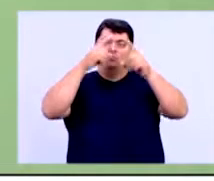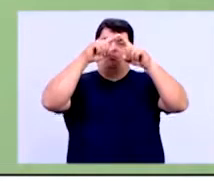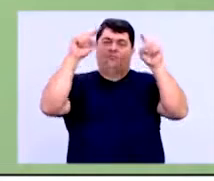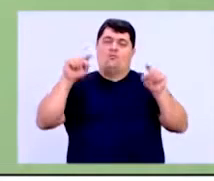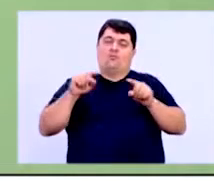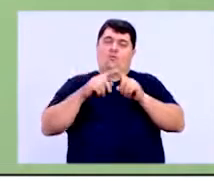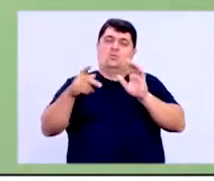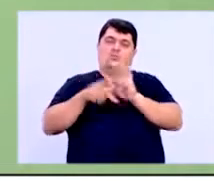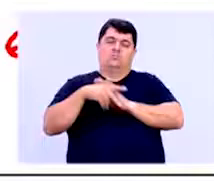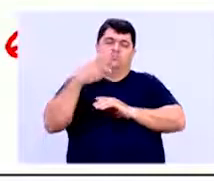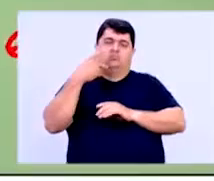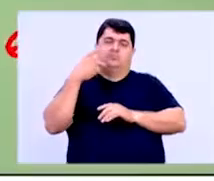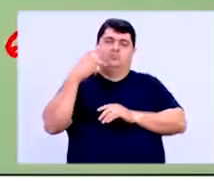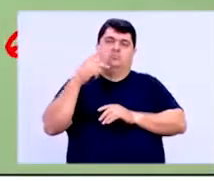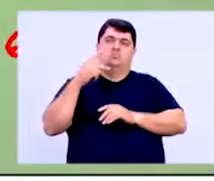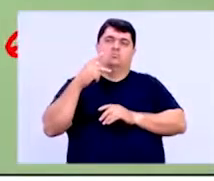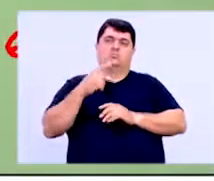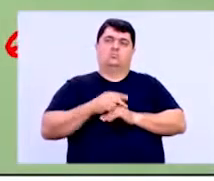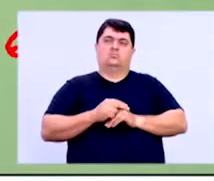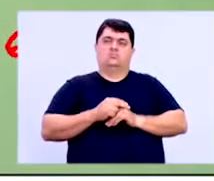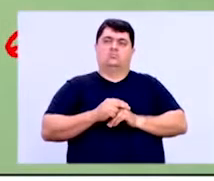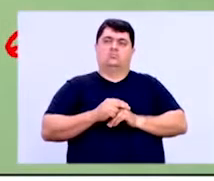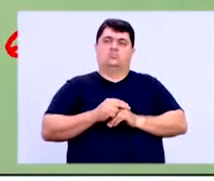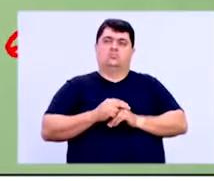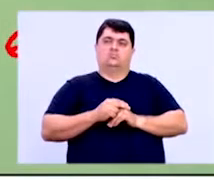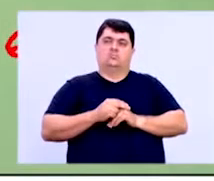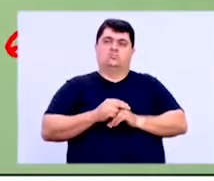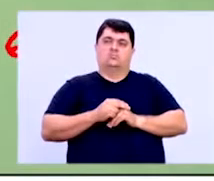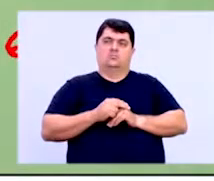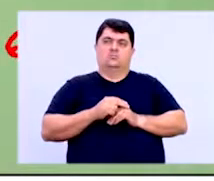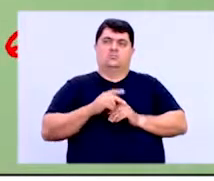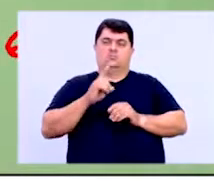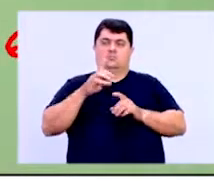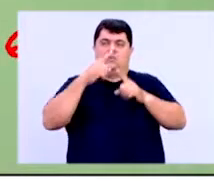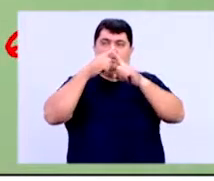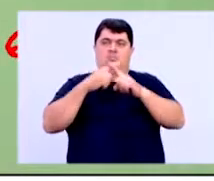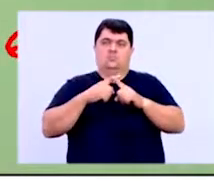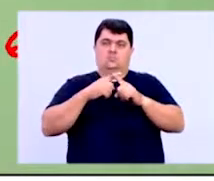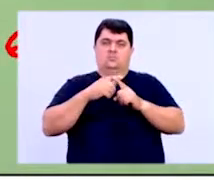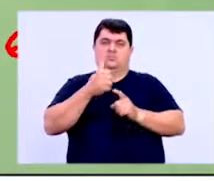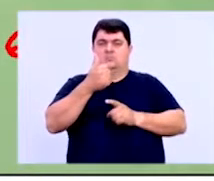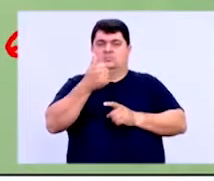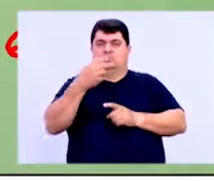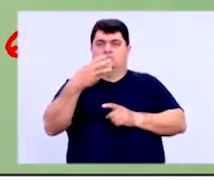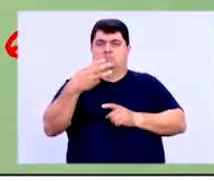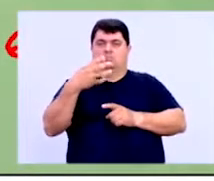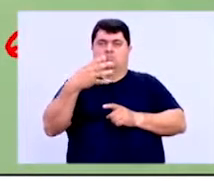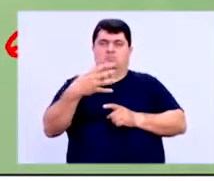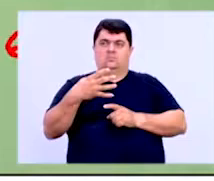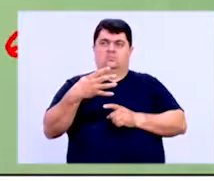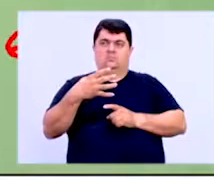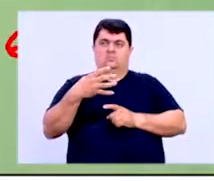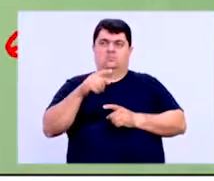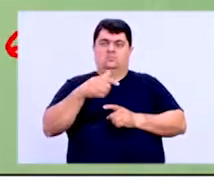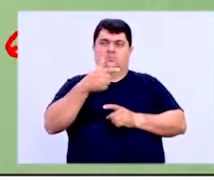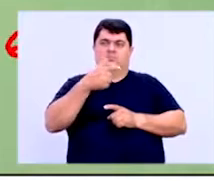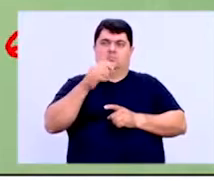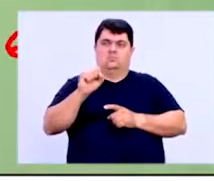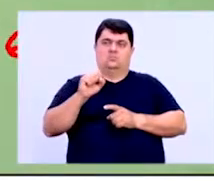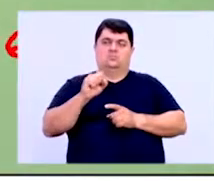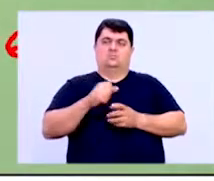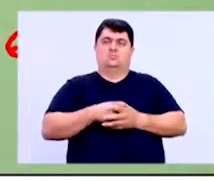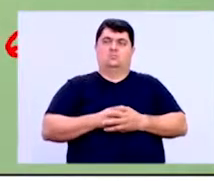cima. Ok? E, quando multiplicamos, achamos o valor de